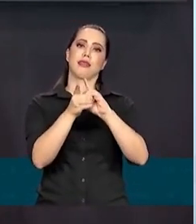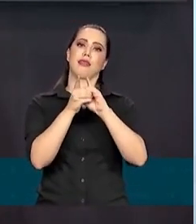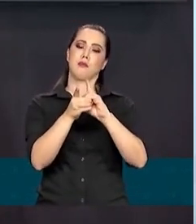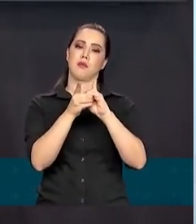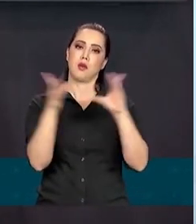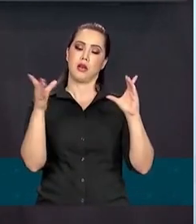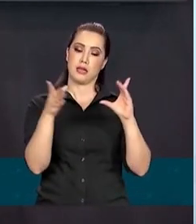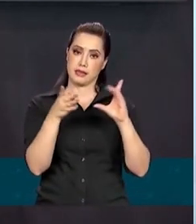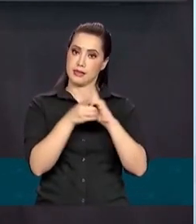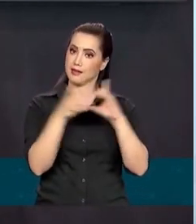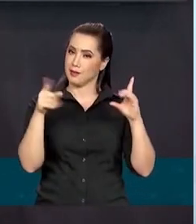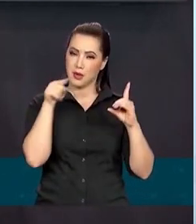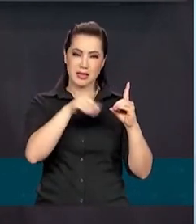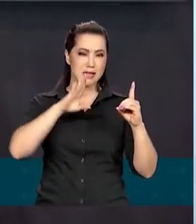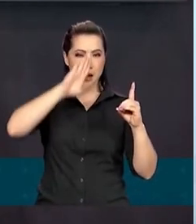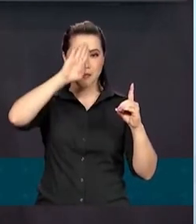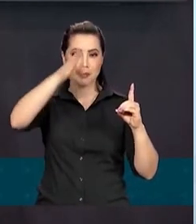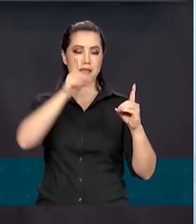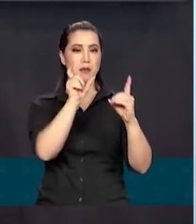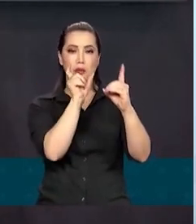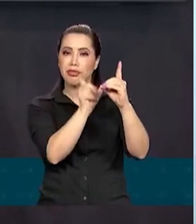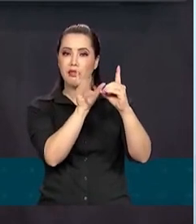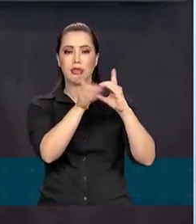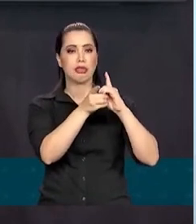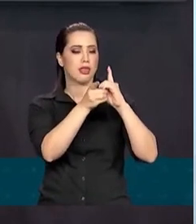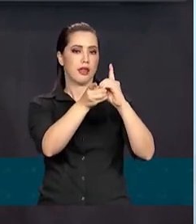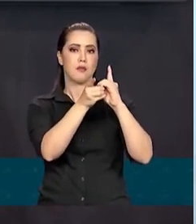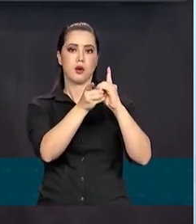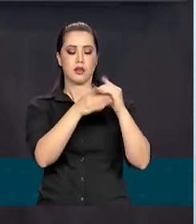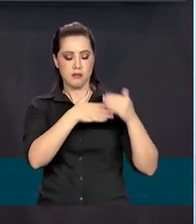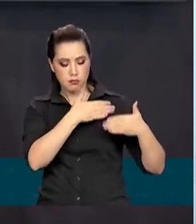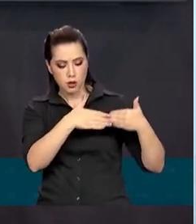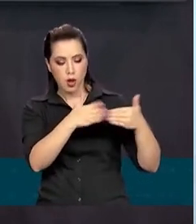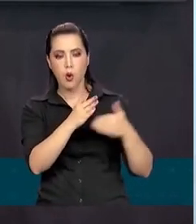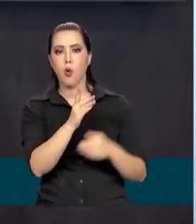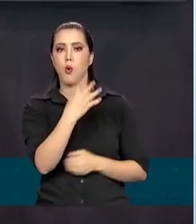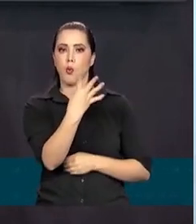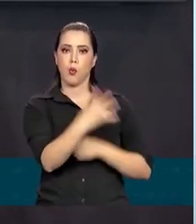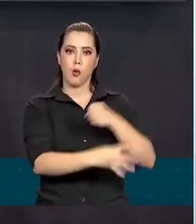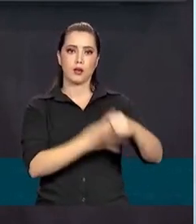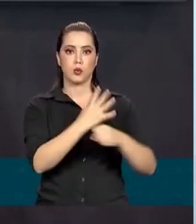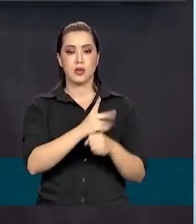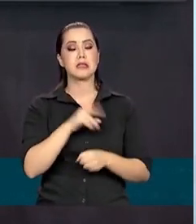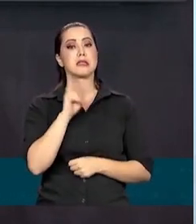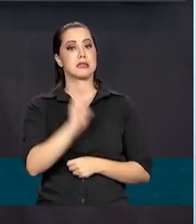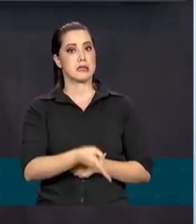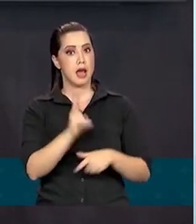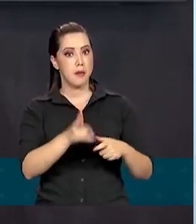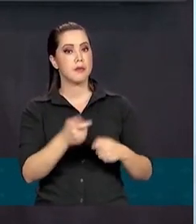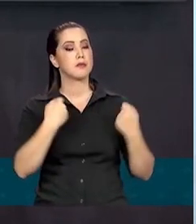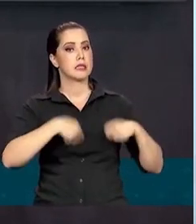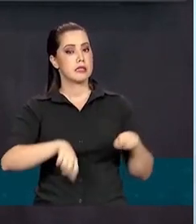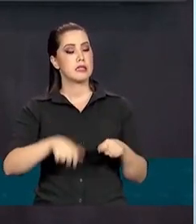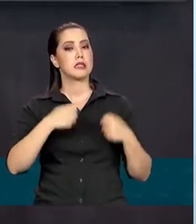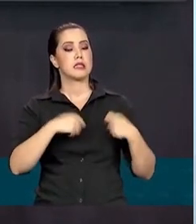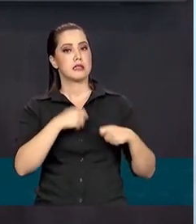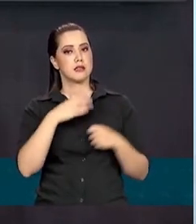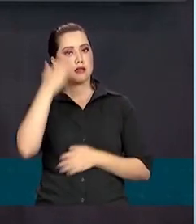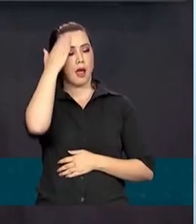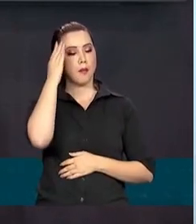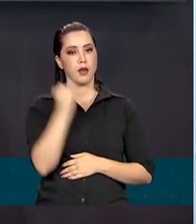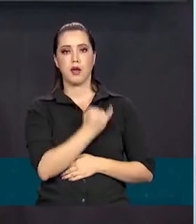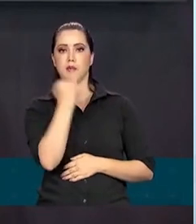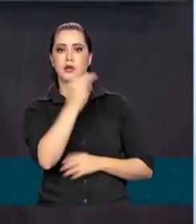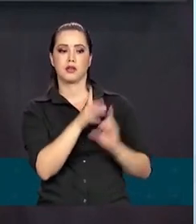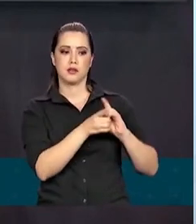Então, esta palavra não vai poder, nesses próximos 4 anos, sair da nossa boca diante da importância dela, sem ela